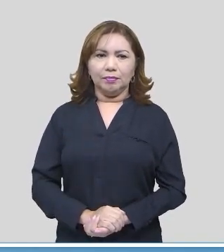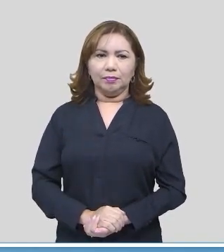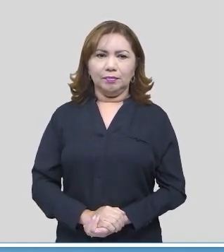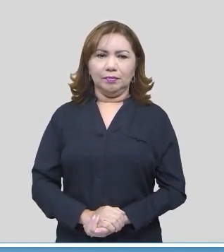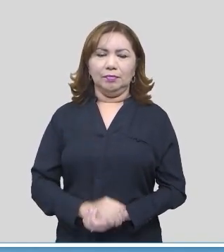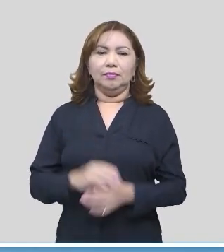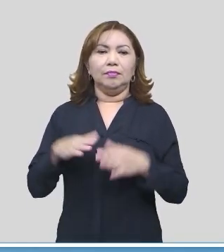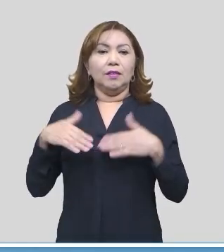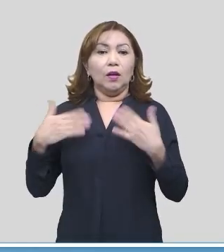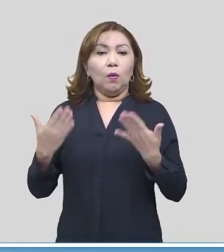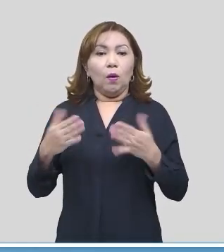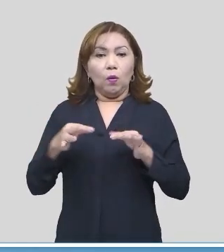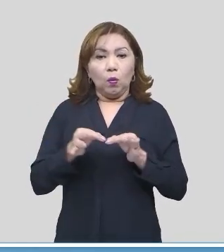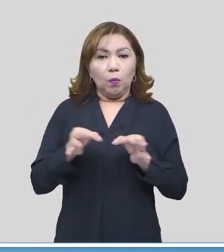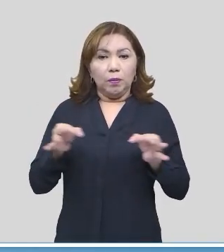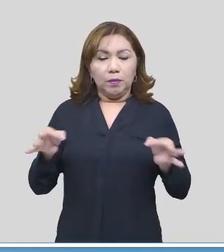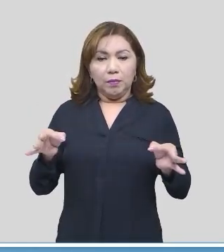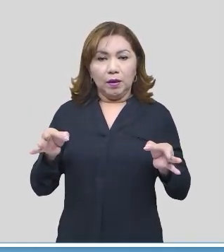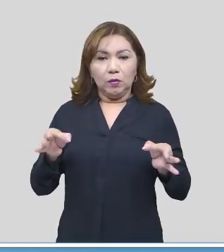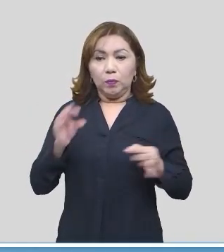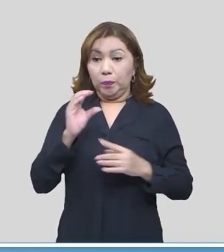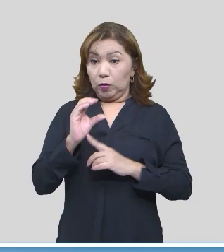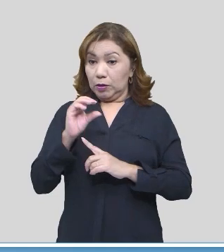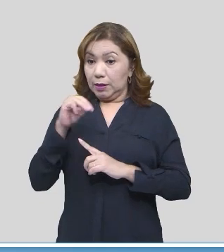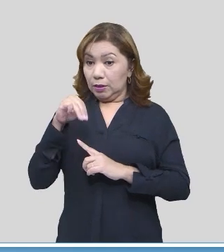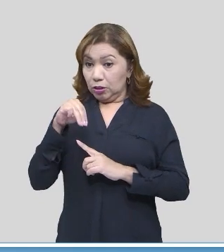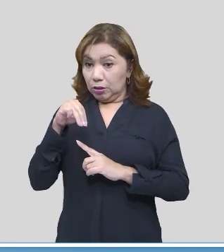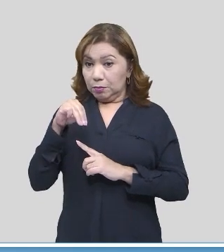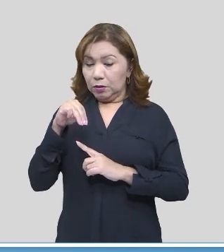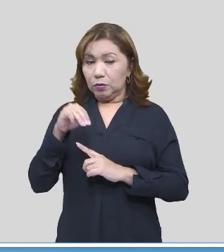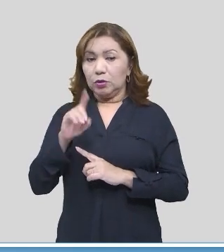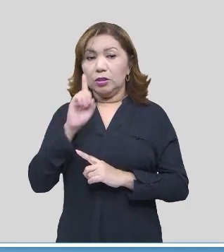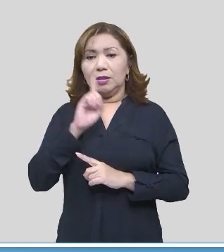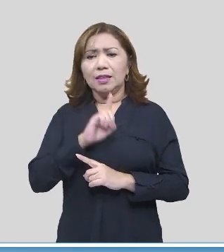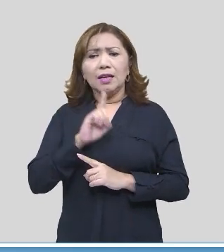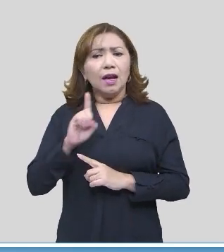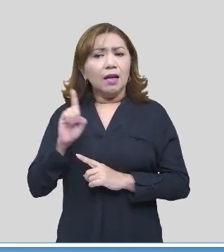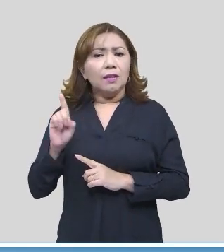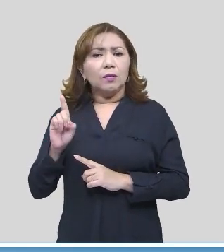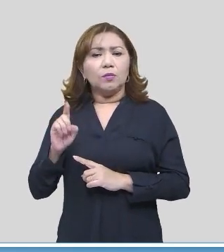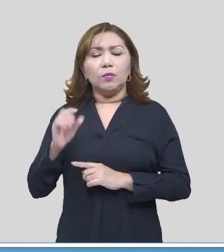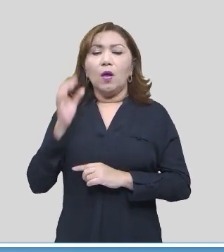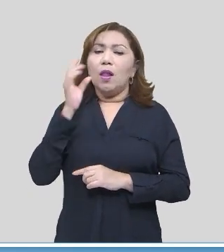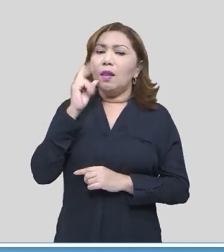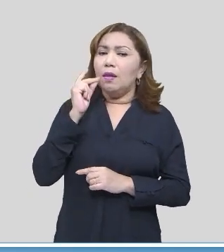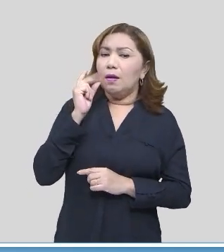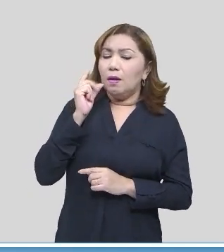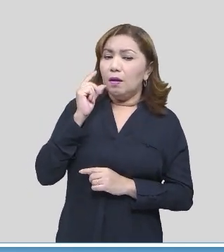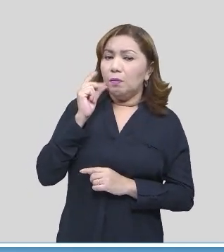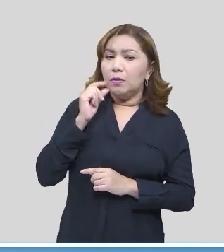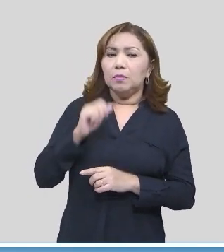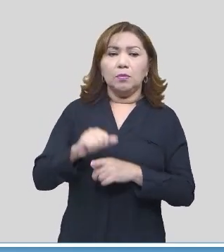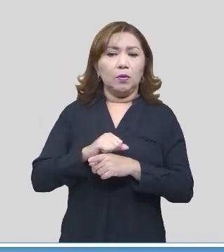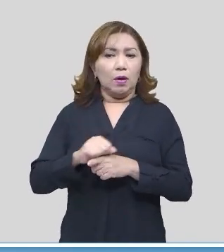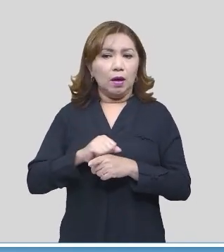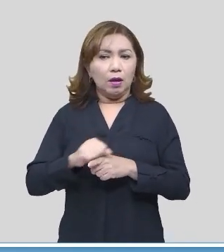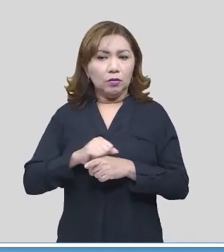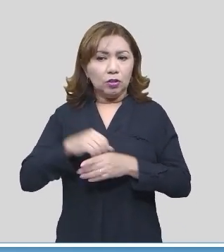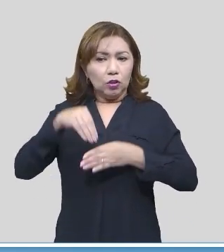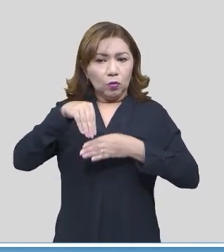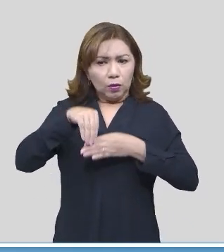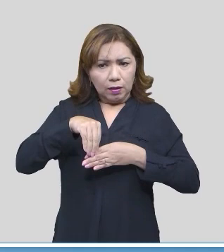Qual é o comprimento em centímetros do lápis, da borracha e do